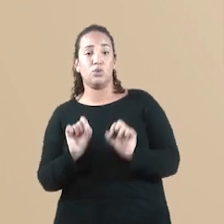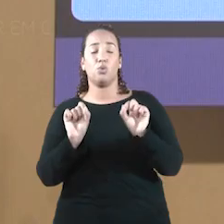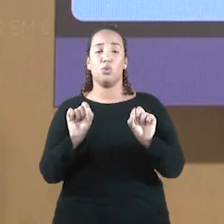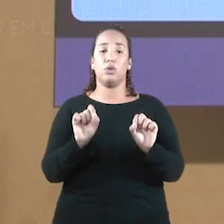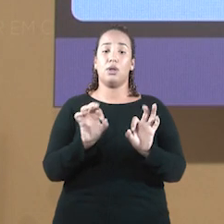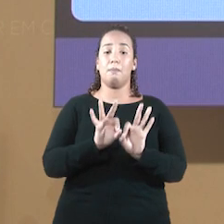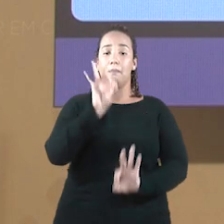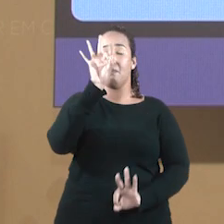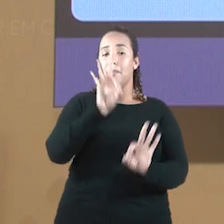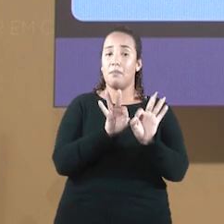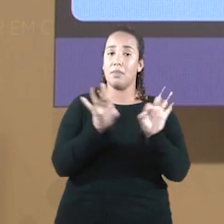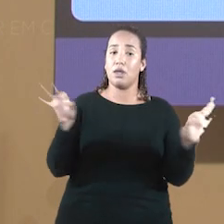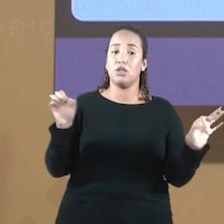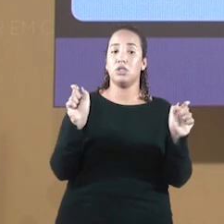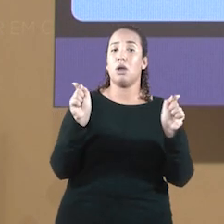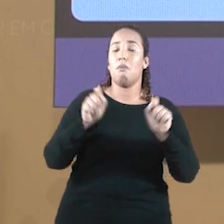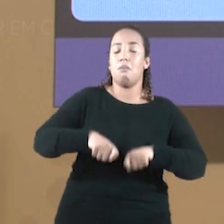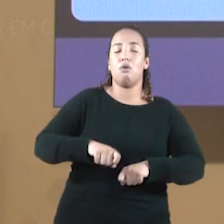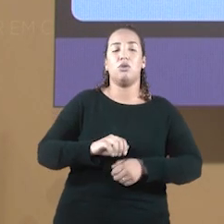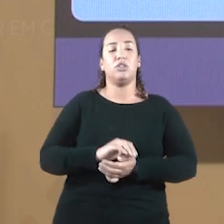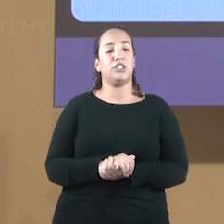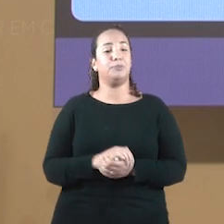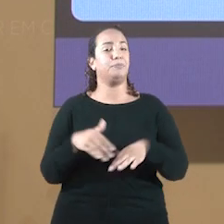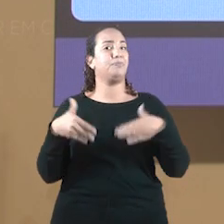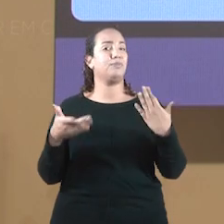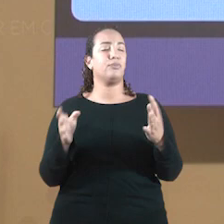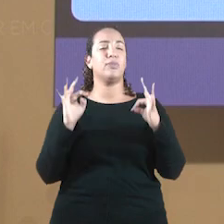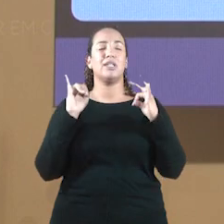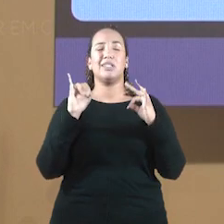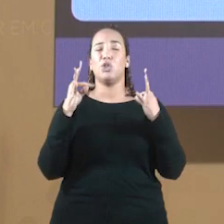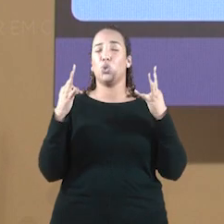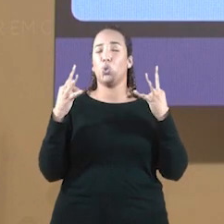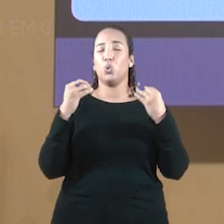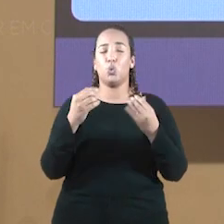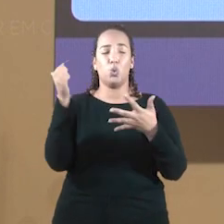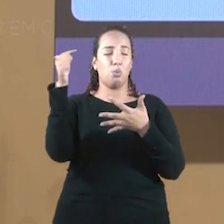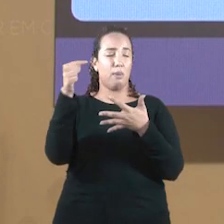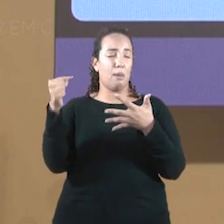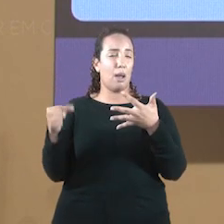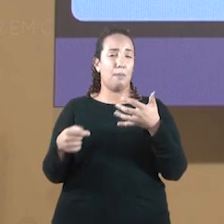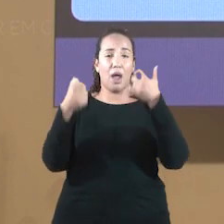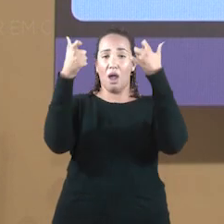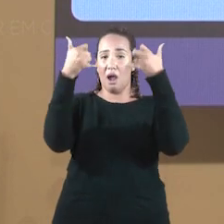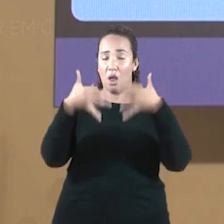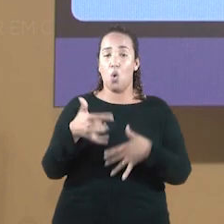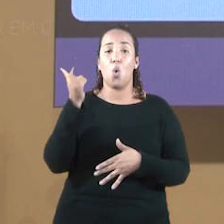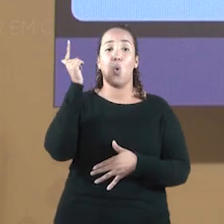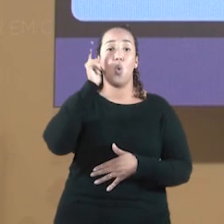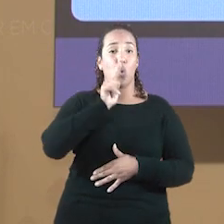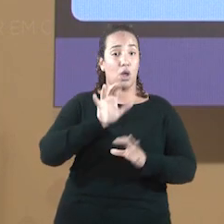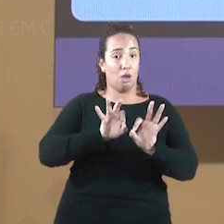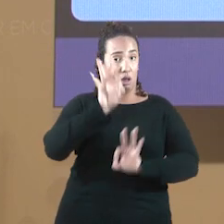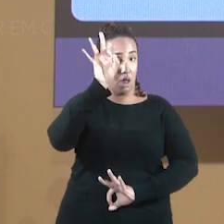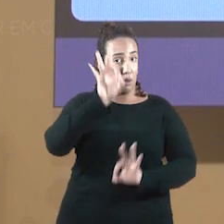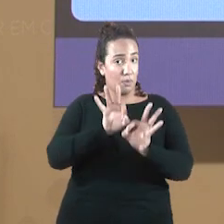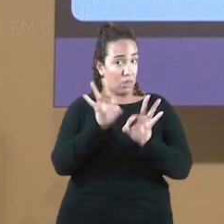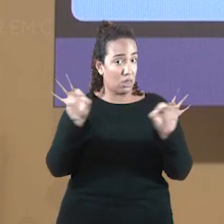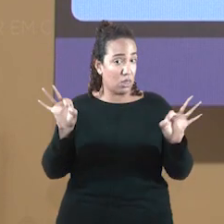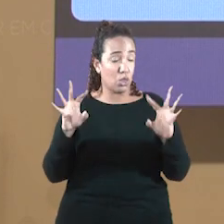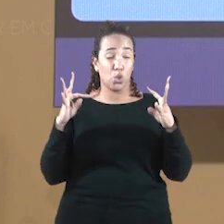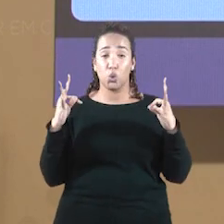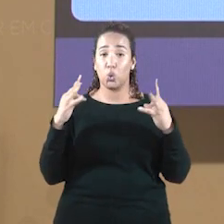contado. Então, se tudo que falamos até aqui conseguimos medir, todas essas